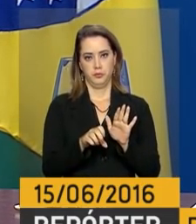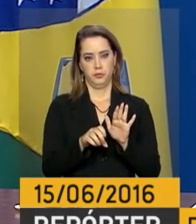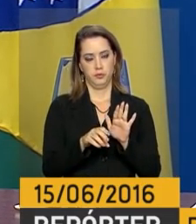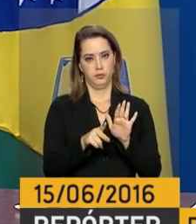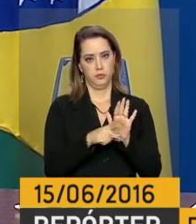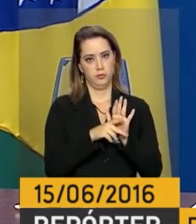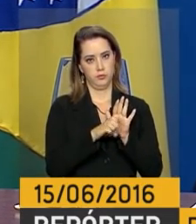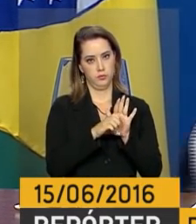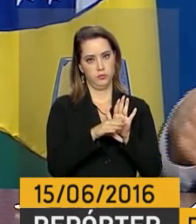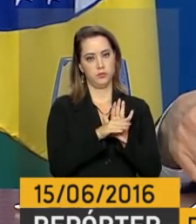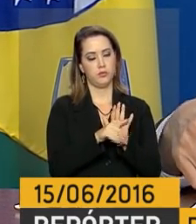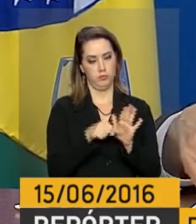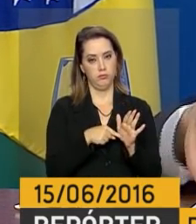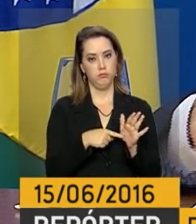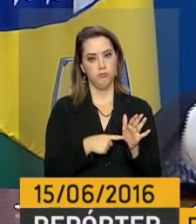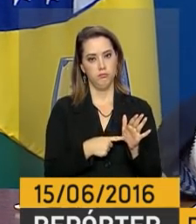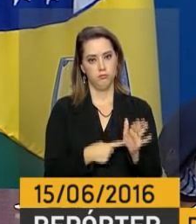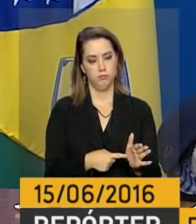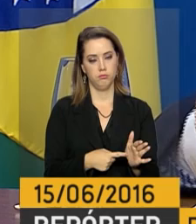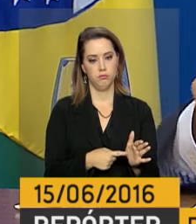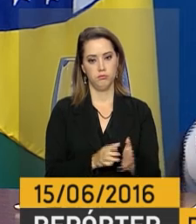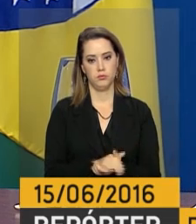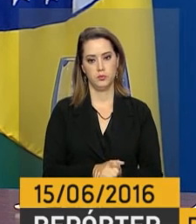constitucional. Tá aqui